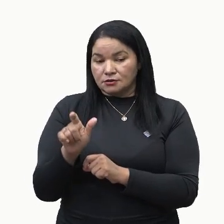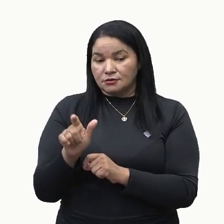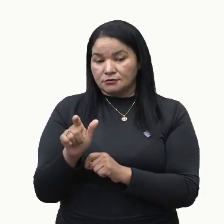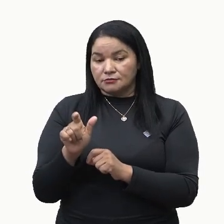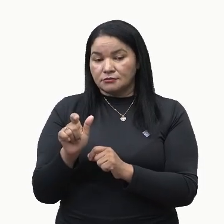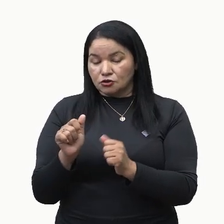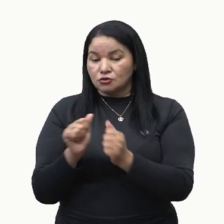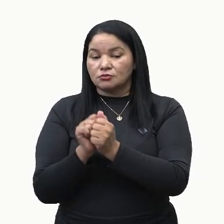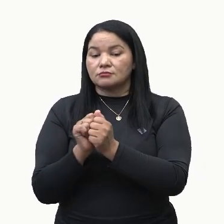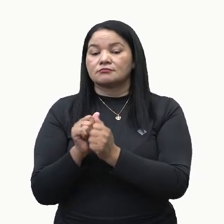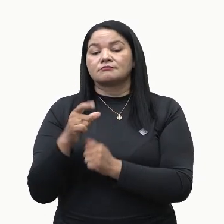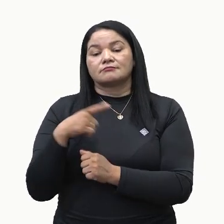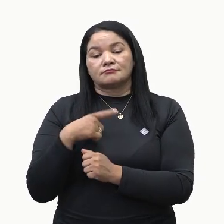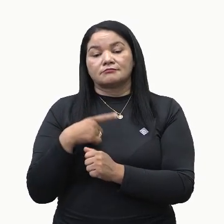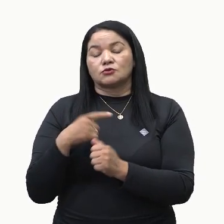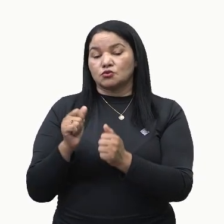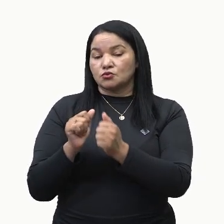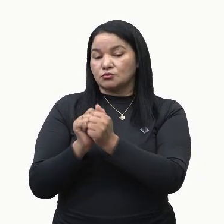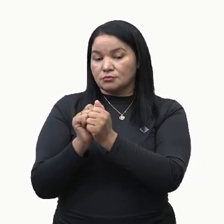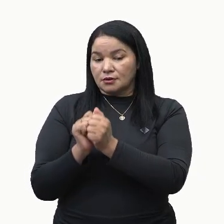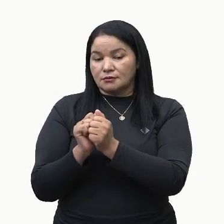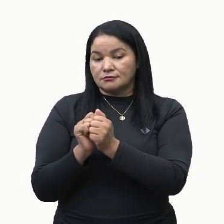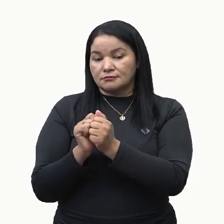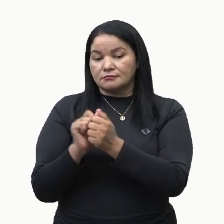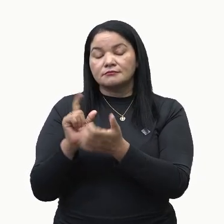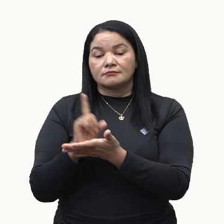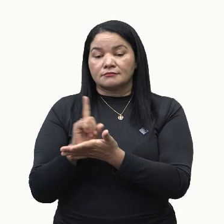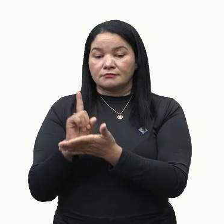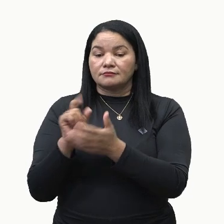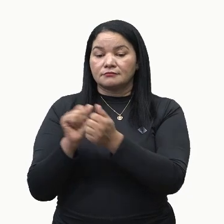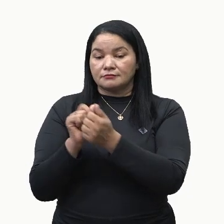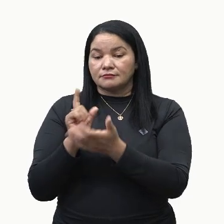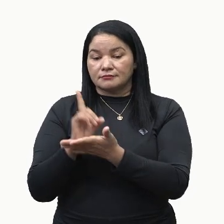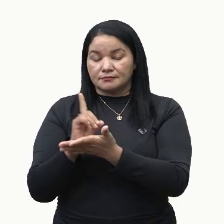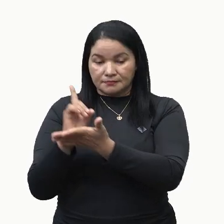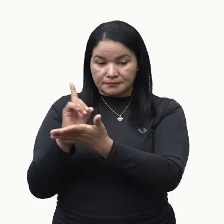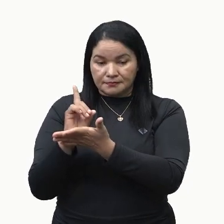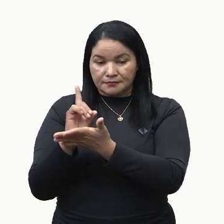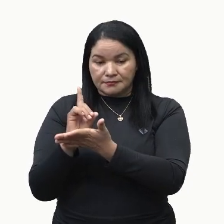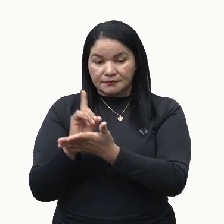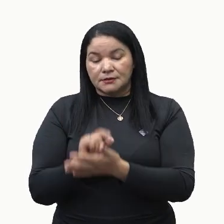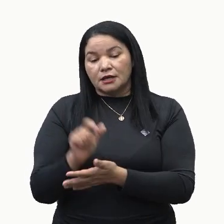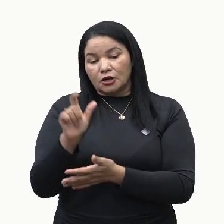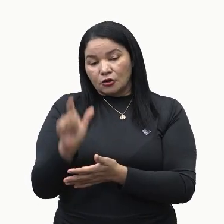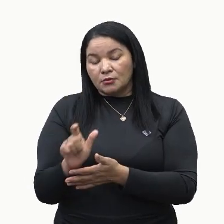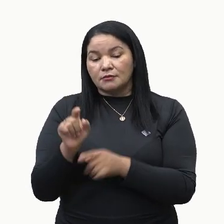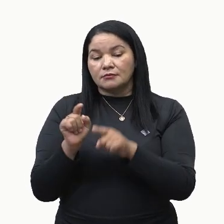estava, ela estava, voltada para Deus, e a palavra era